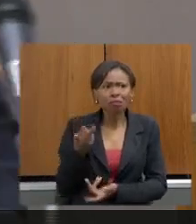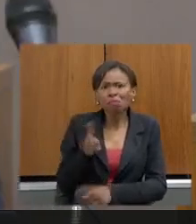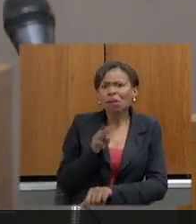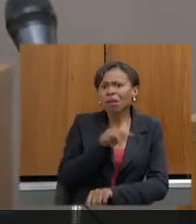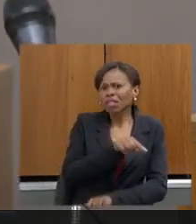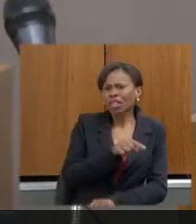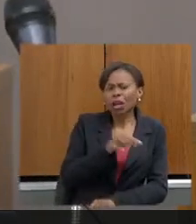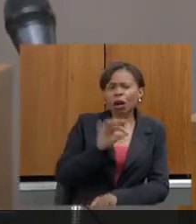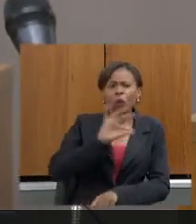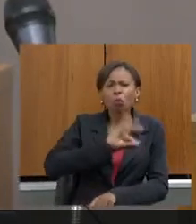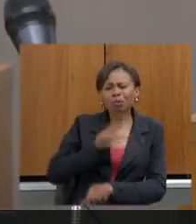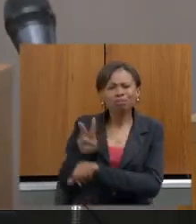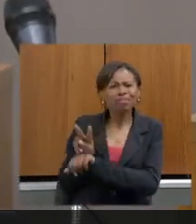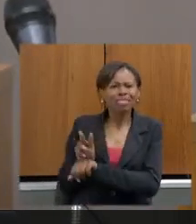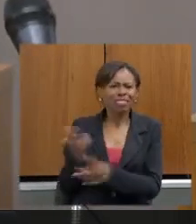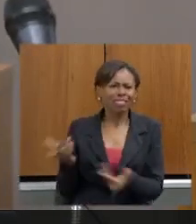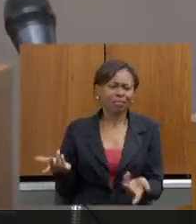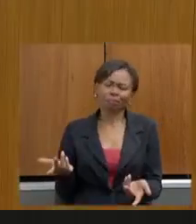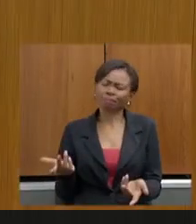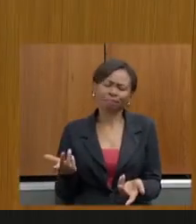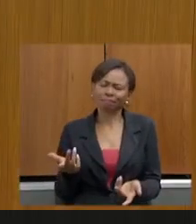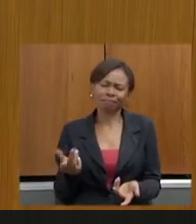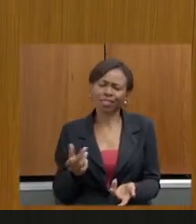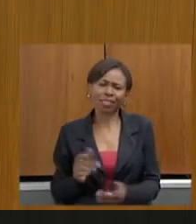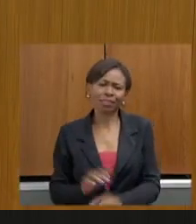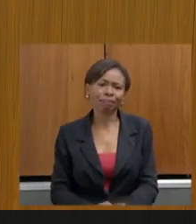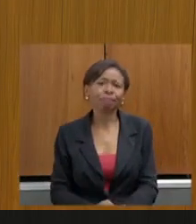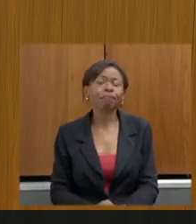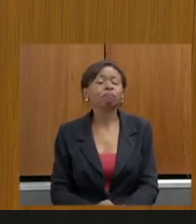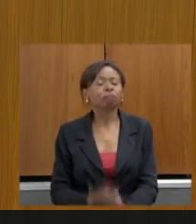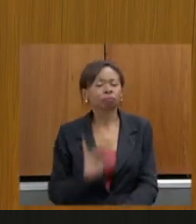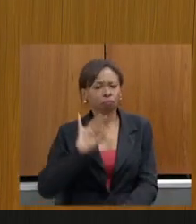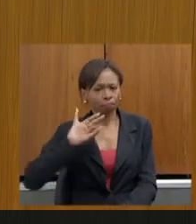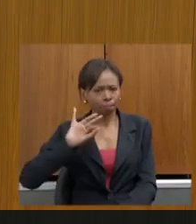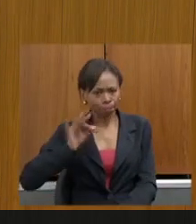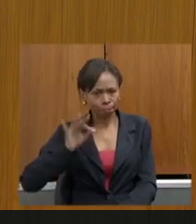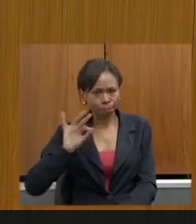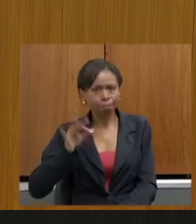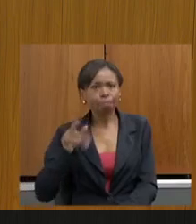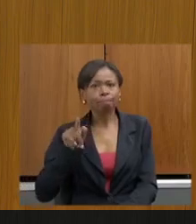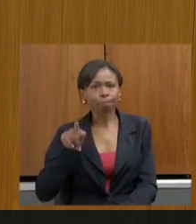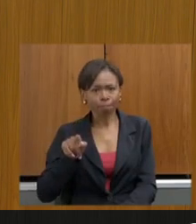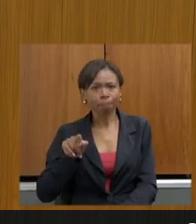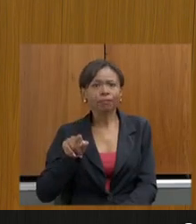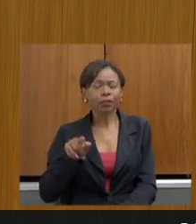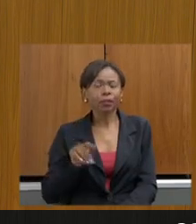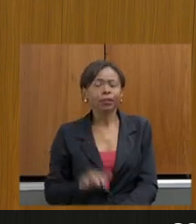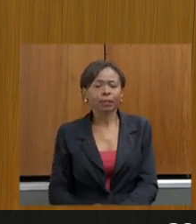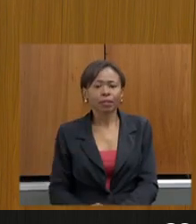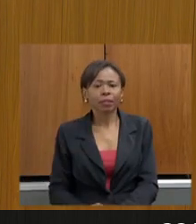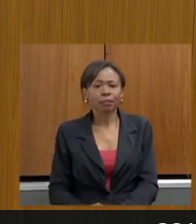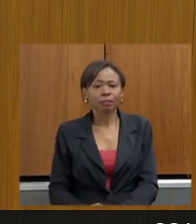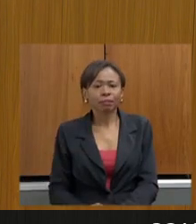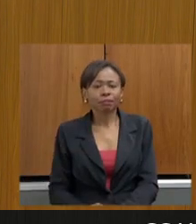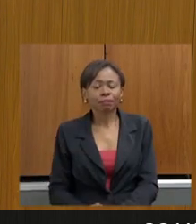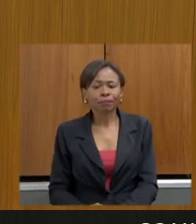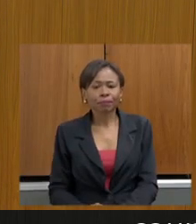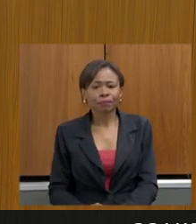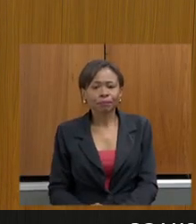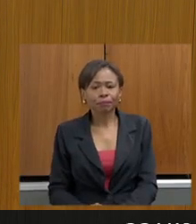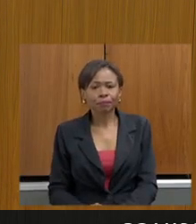desligado não posso saber se não falou não detachment excelência esse é o nosso de cana aqui na comissão